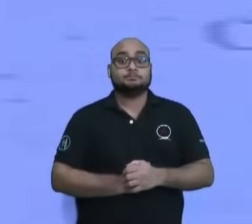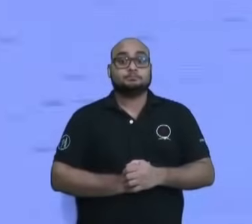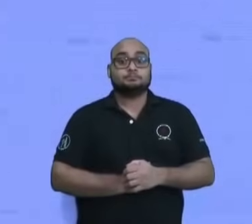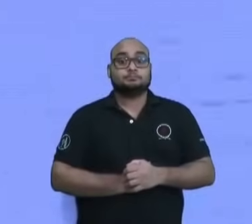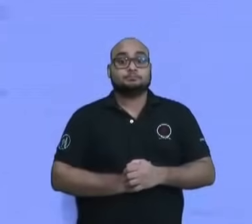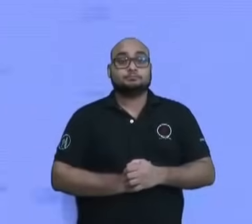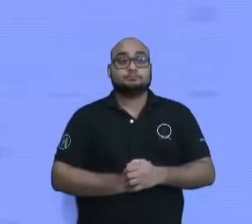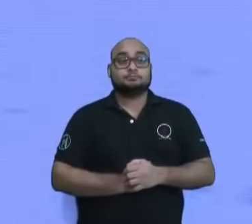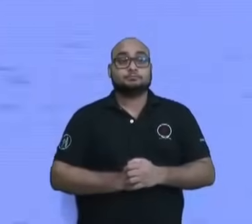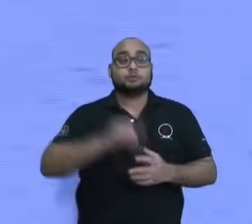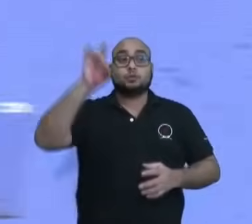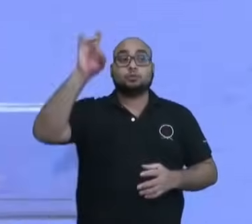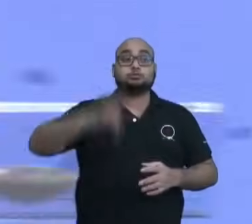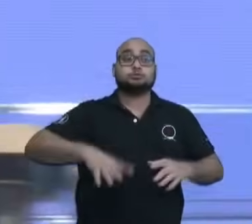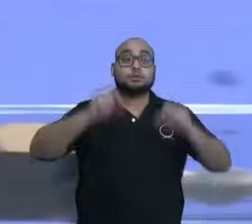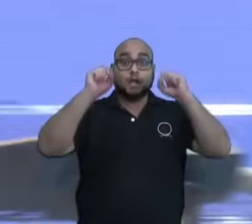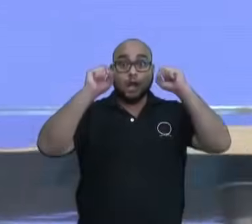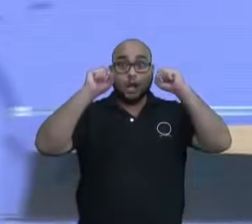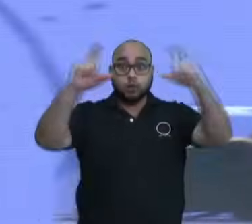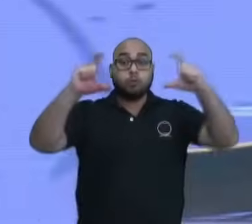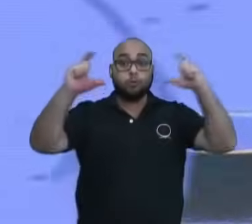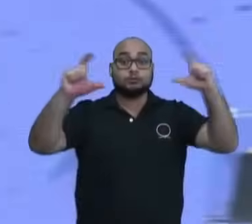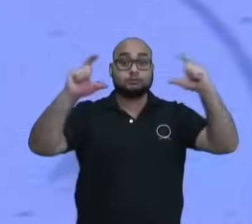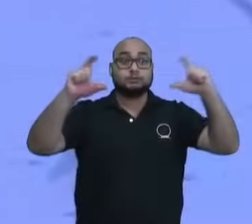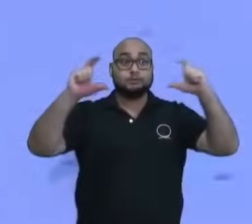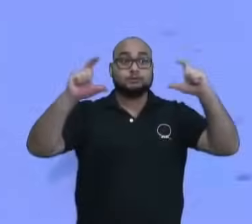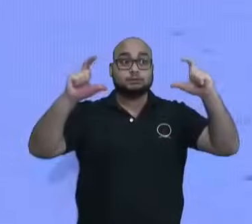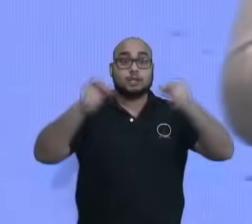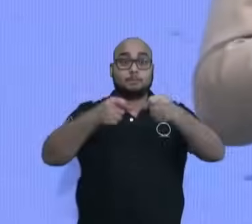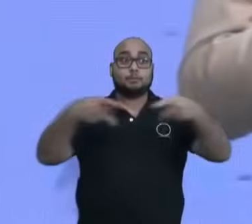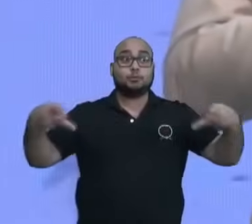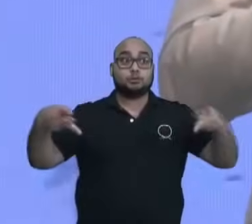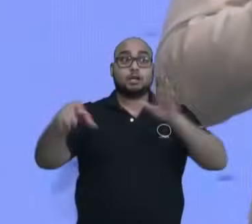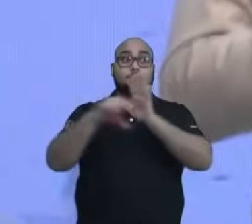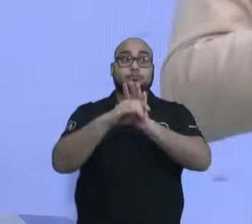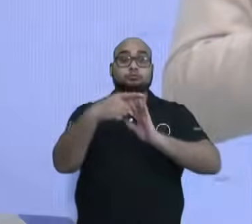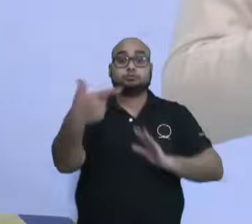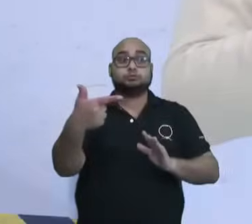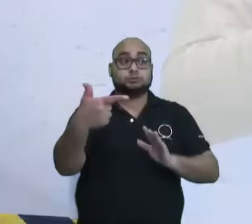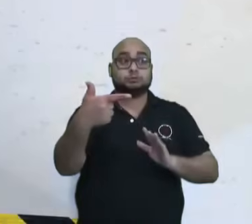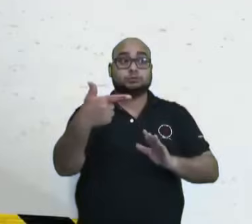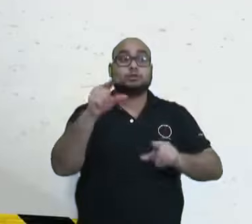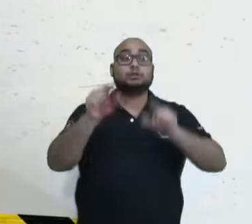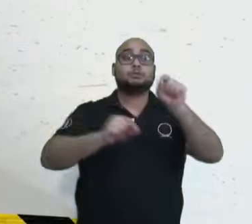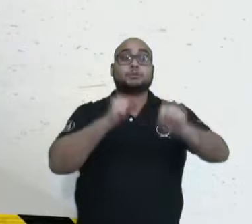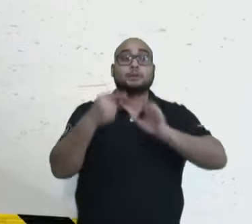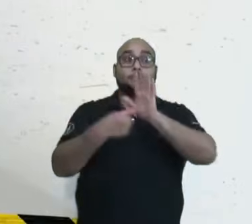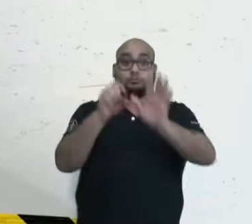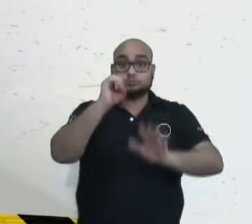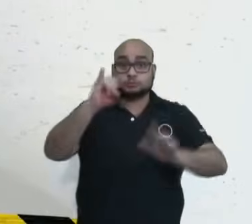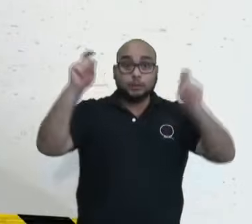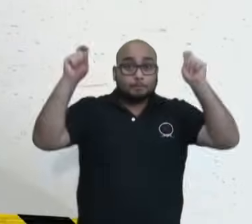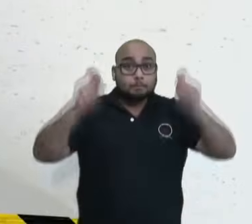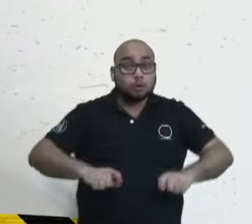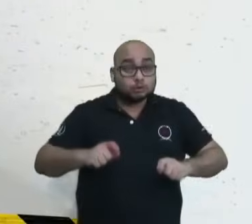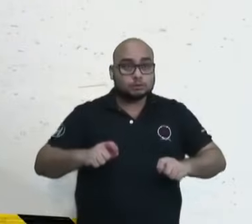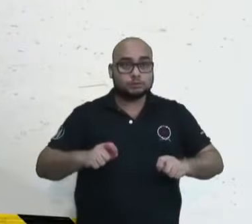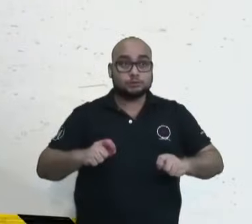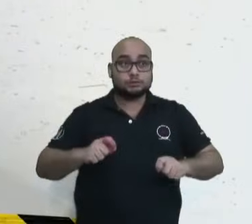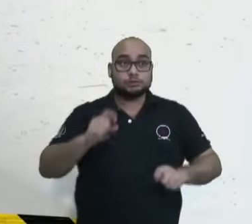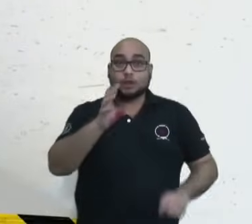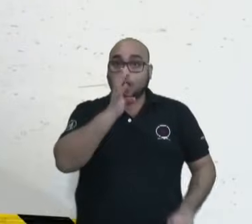Apocalipse 23 Quem tem ouvidos ouça o que o espírito Diz